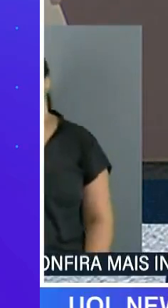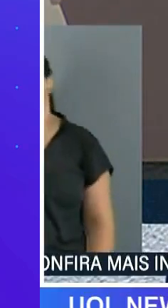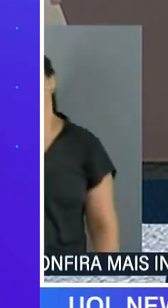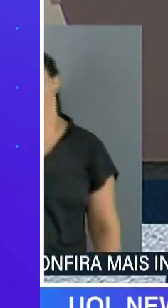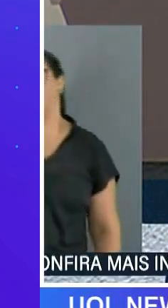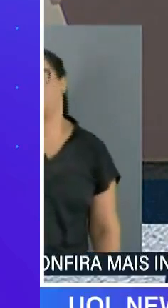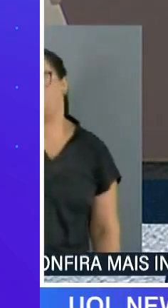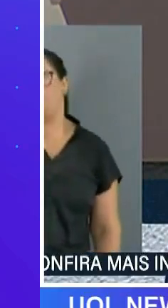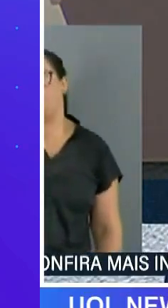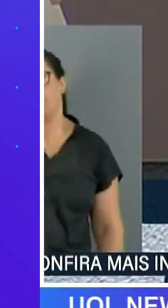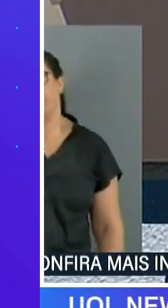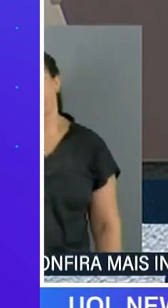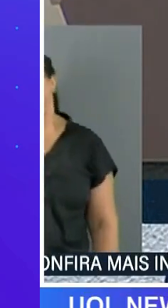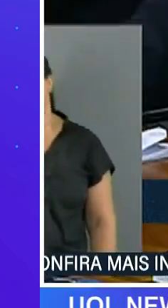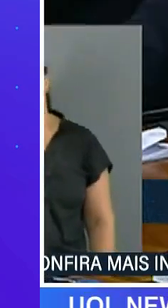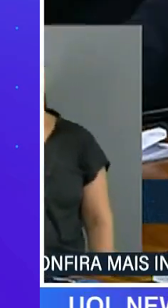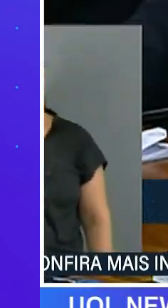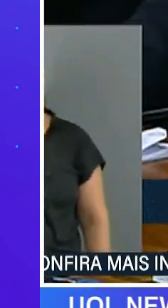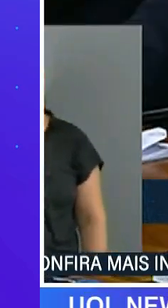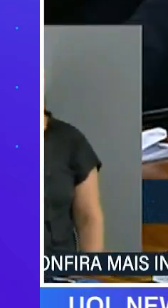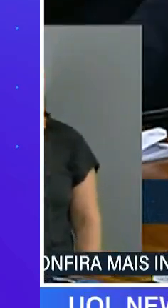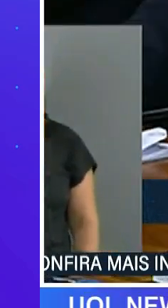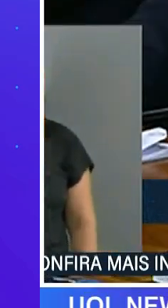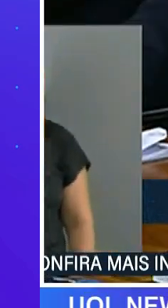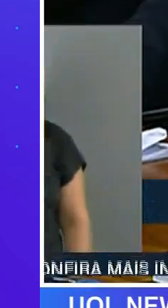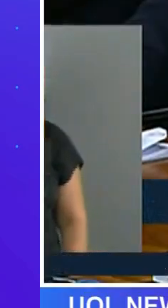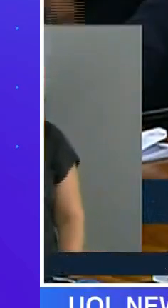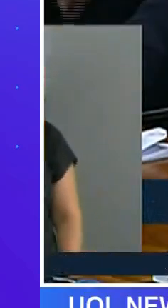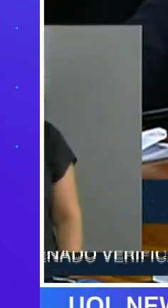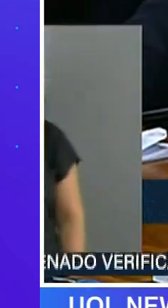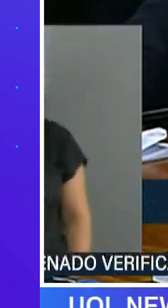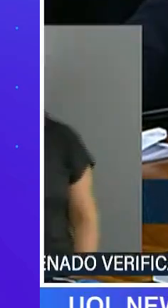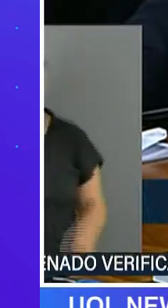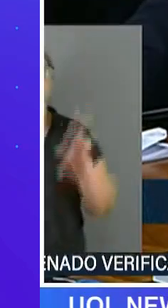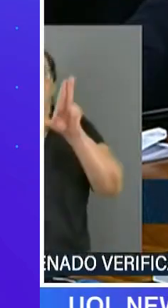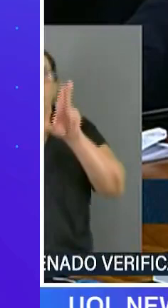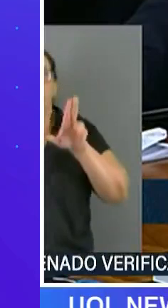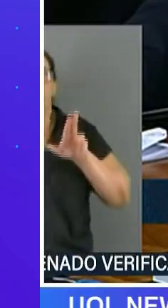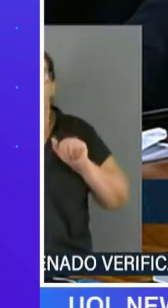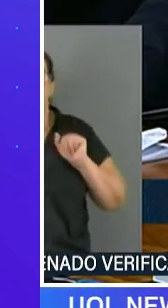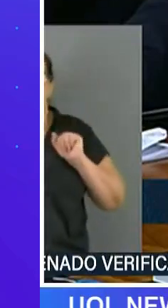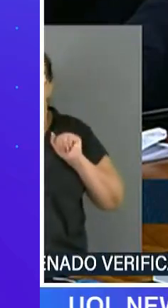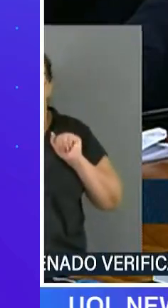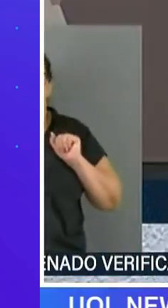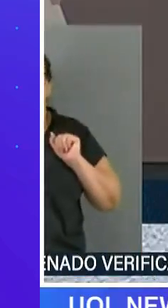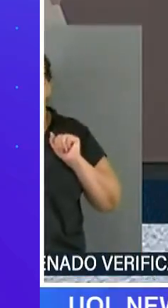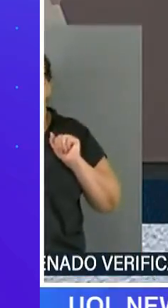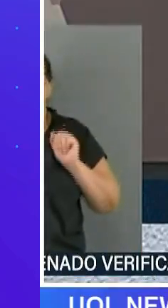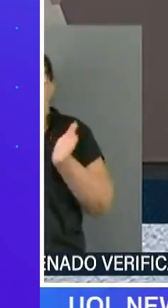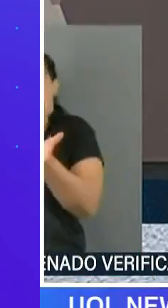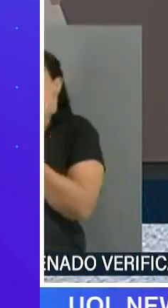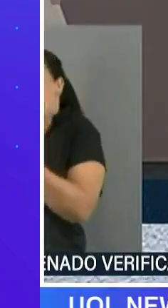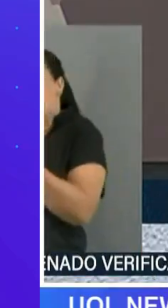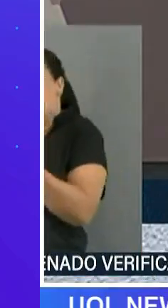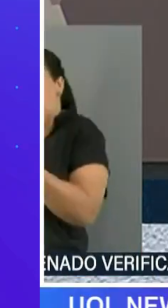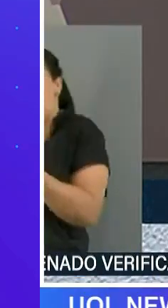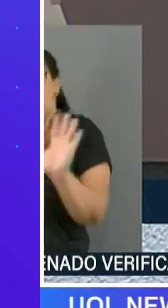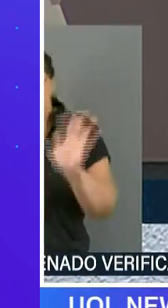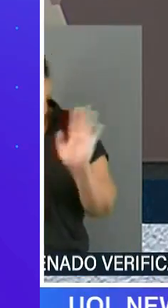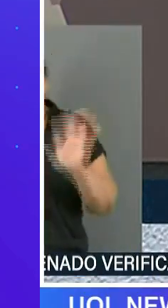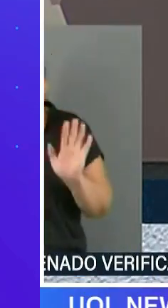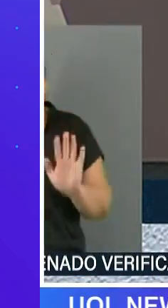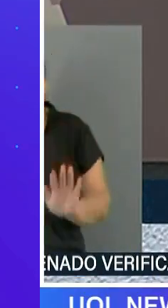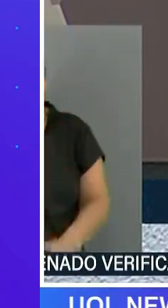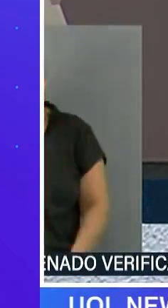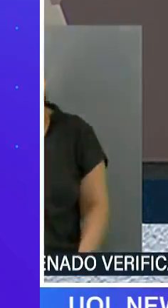Flávio Dino ninguém tinha perguntado e ele foi logo dizendo que ele é contrário a essa